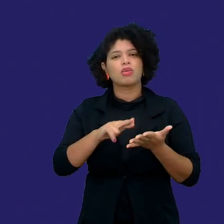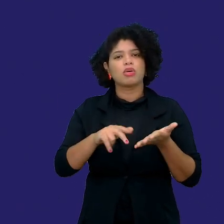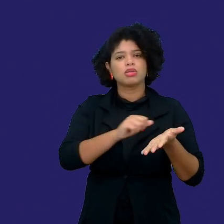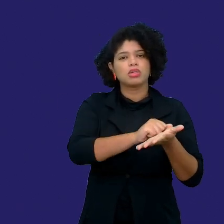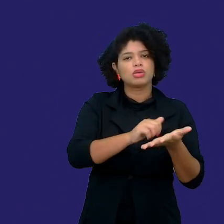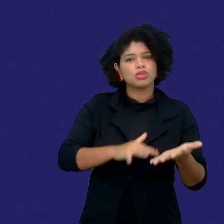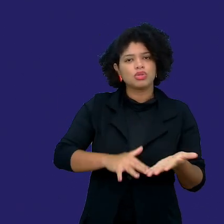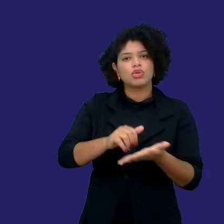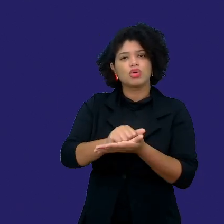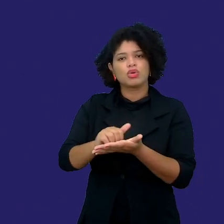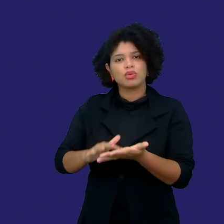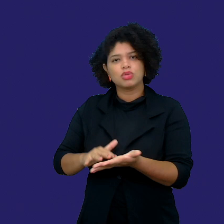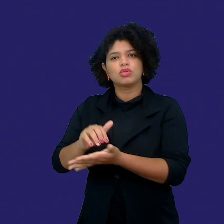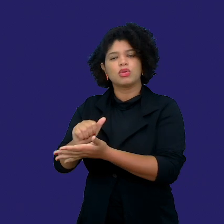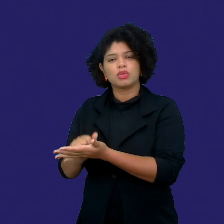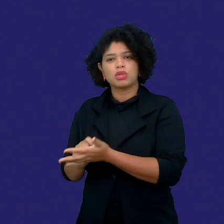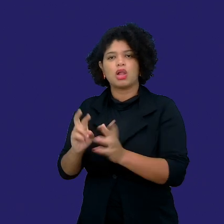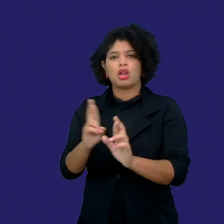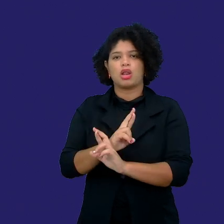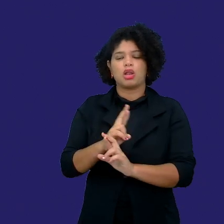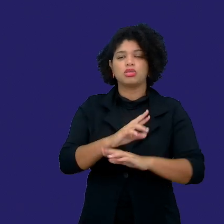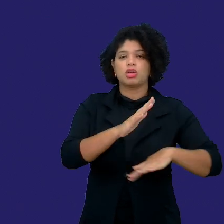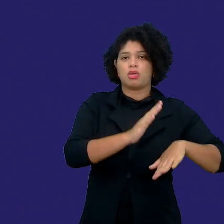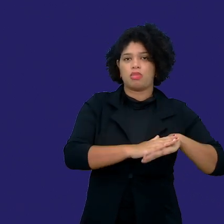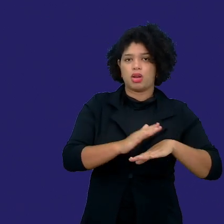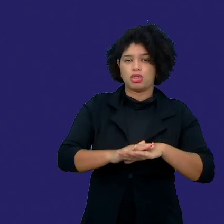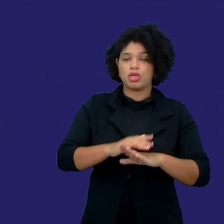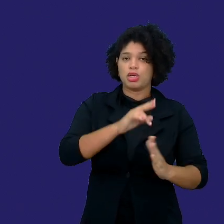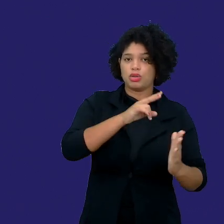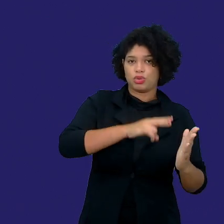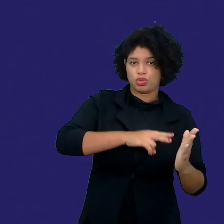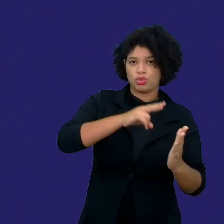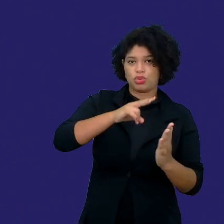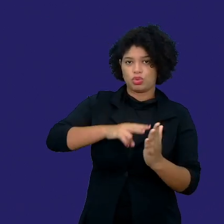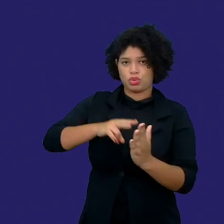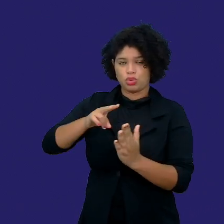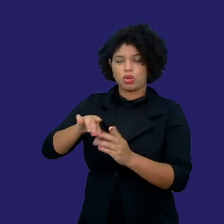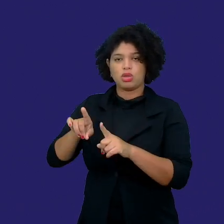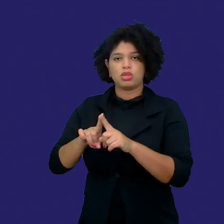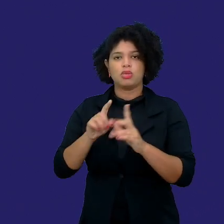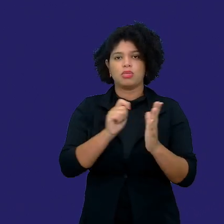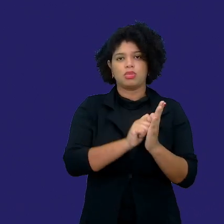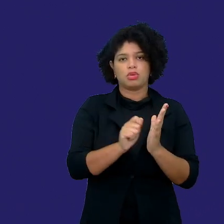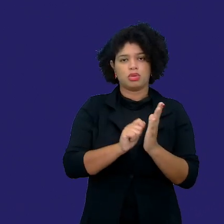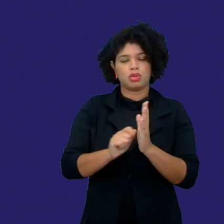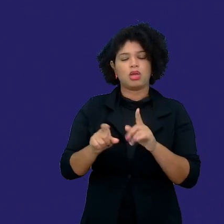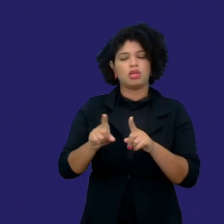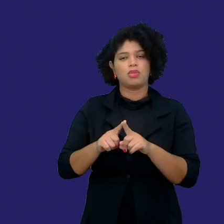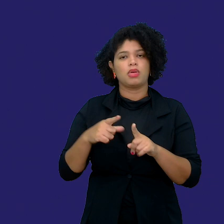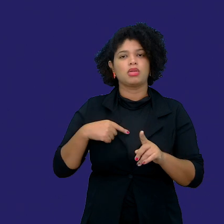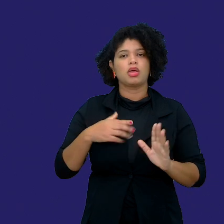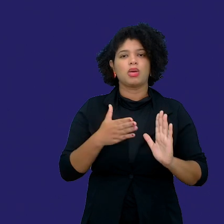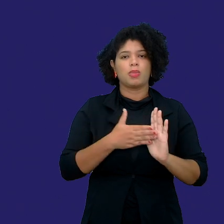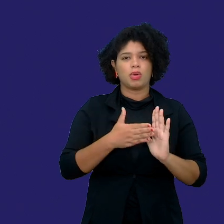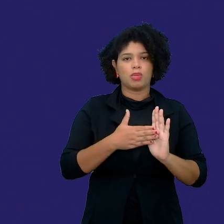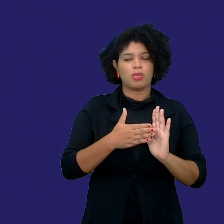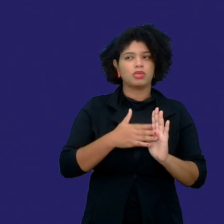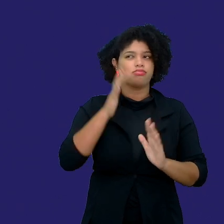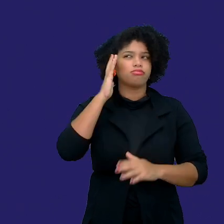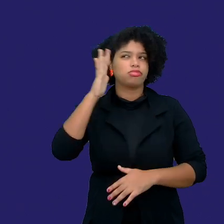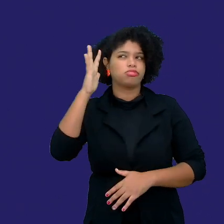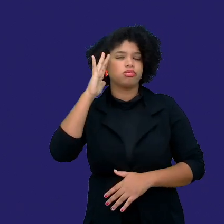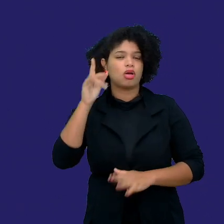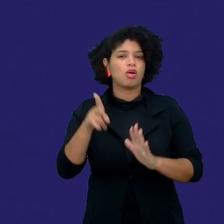que vão envolver práticas de leitura e de escrita, que incluem também propostas de reflexão sobre a língua,